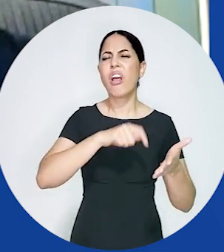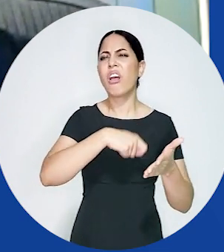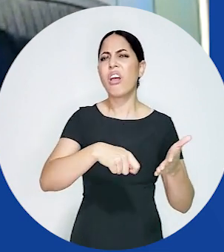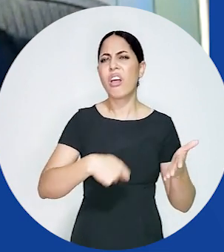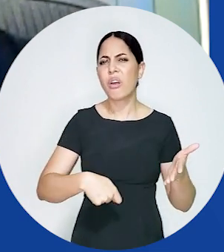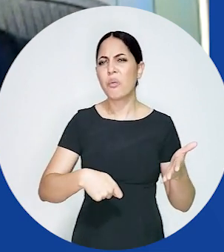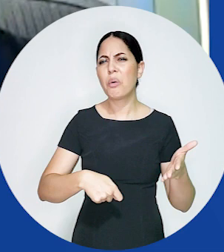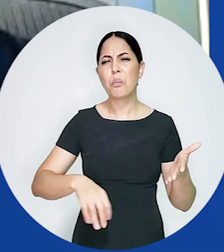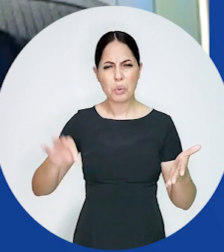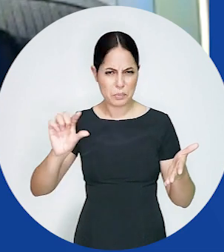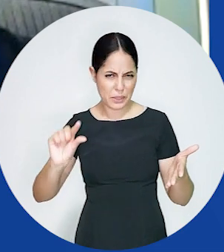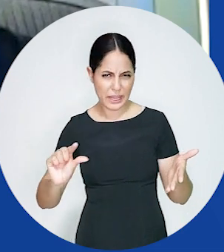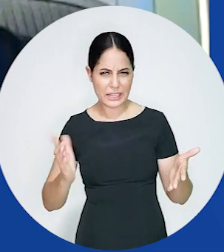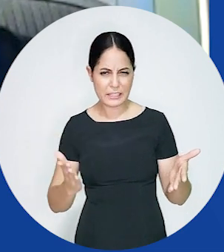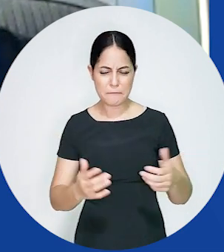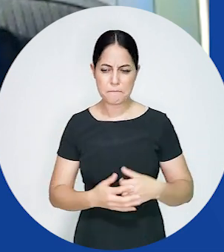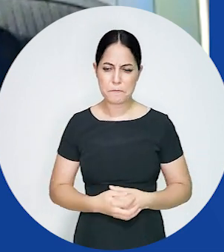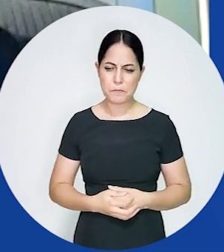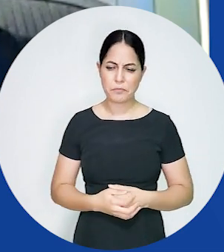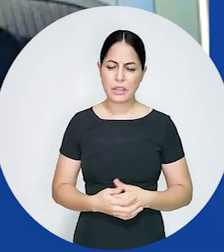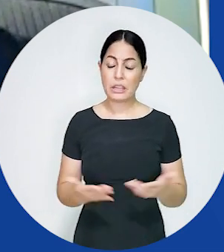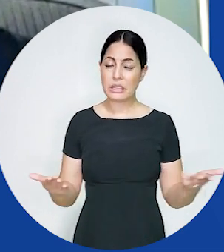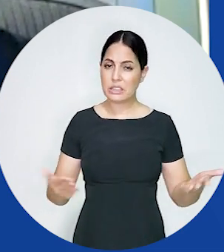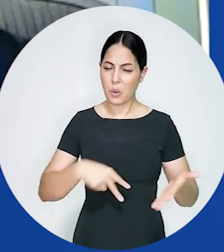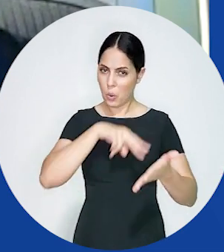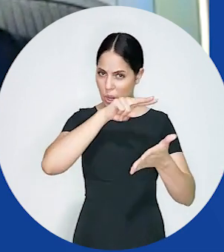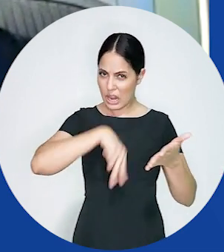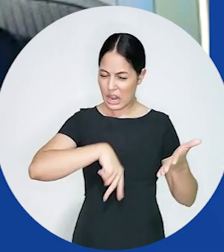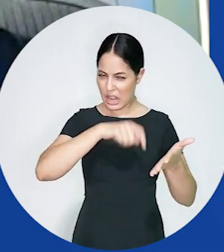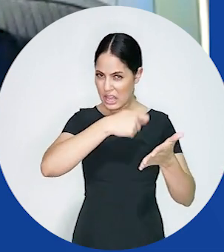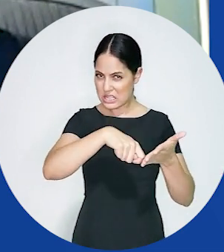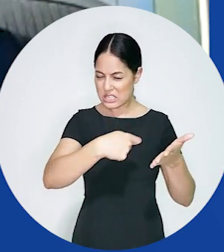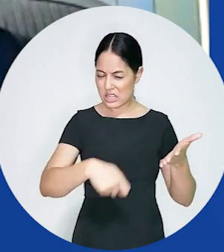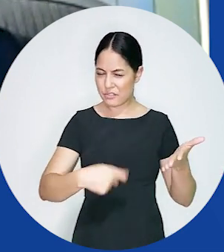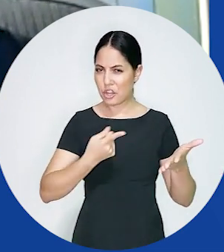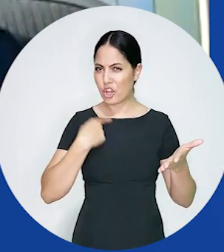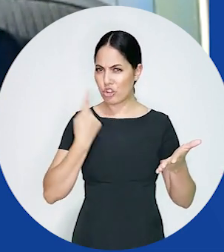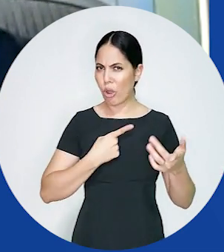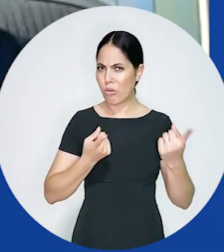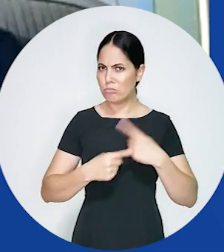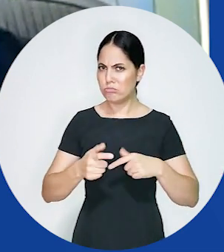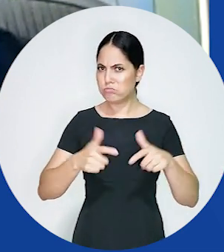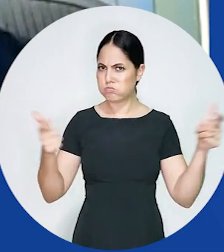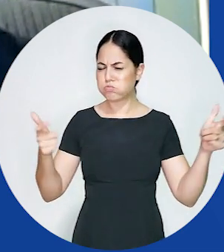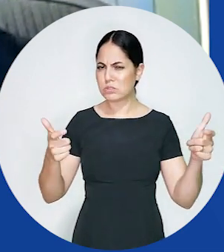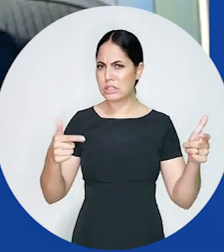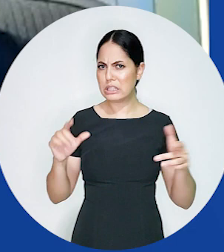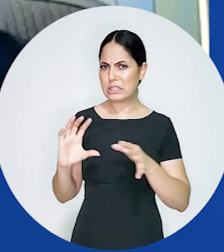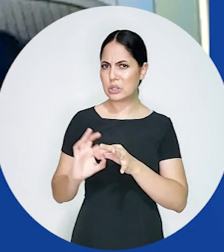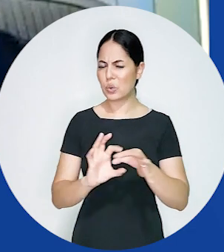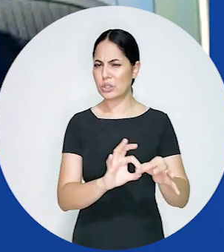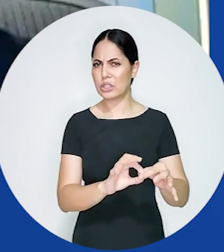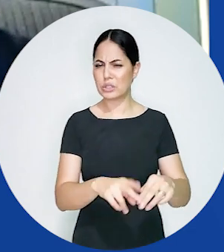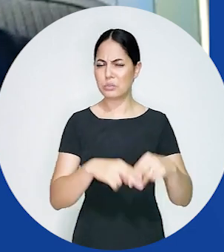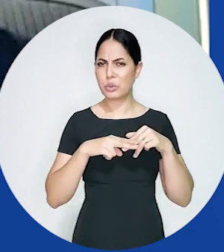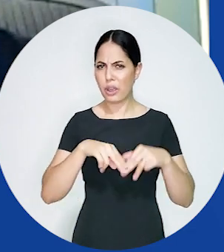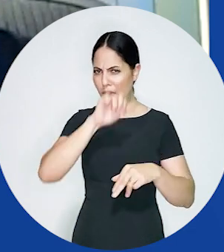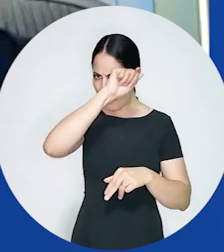parte pequena da população. Eu acho que você saber ler e escrever é um avanço grande. Conseguimos